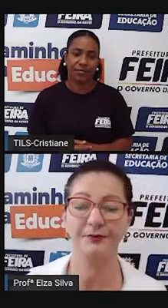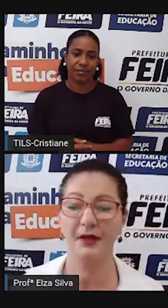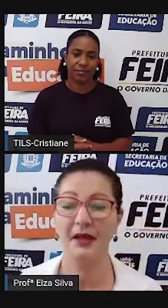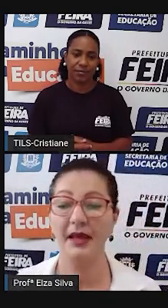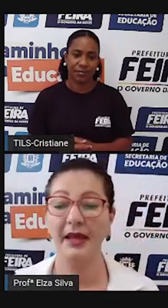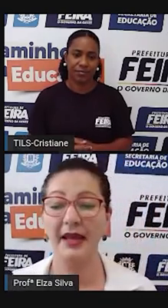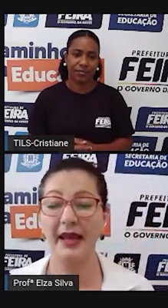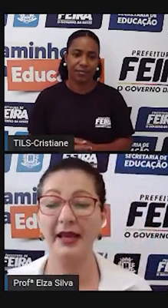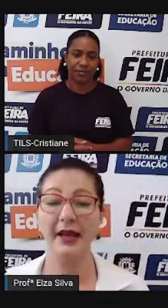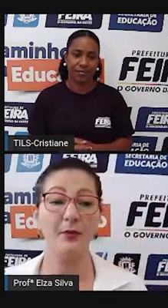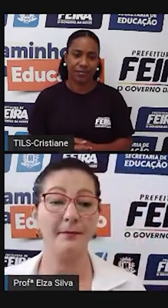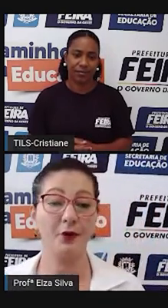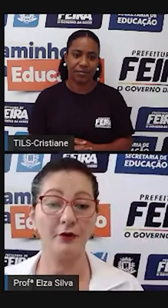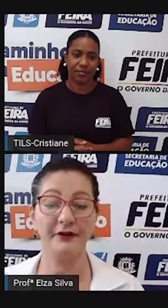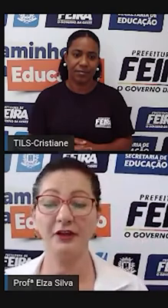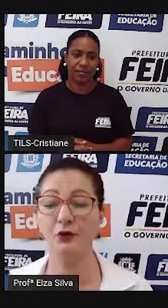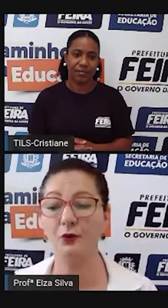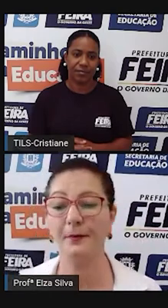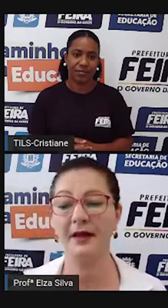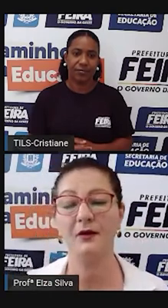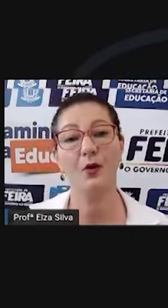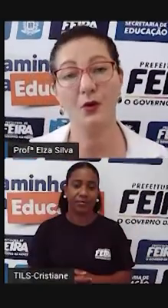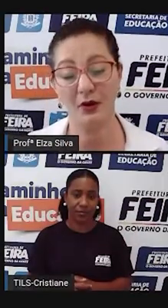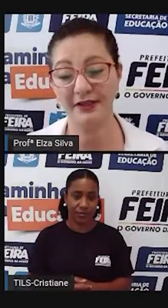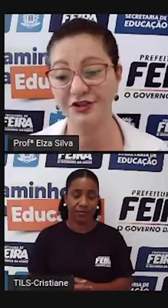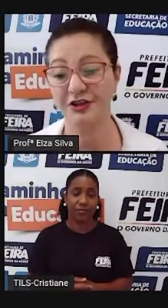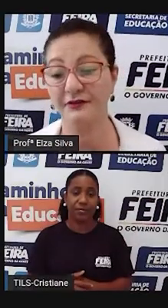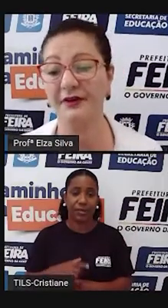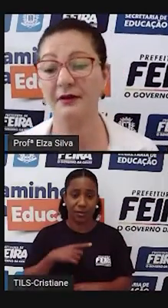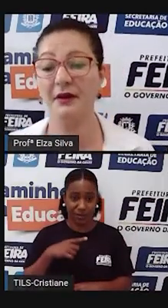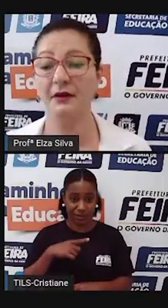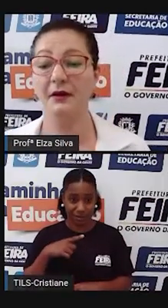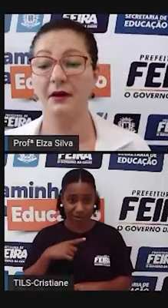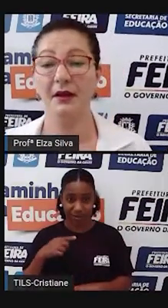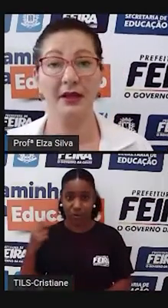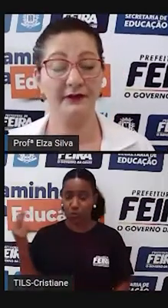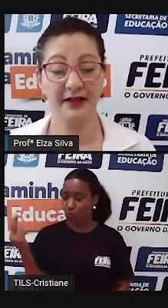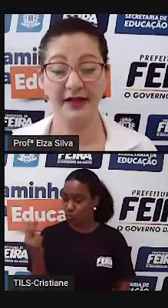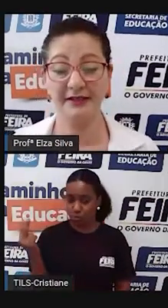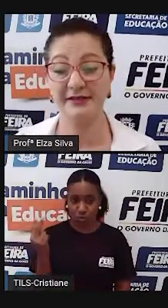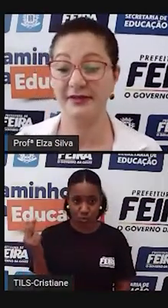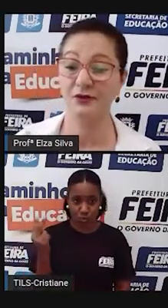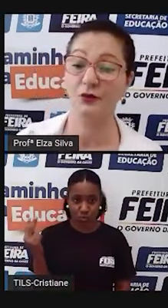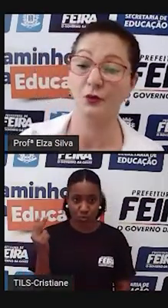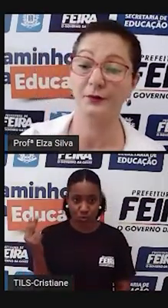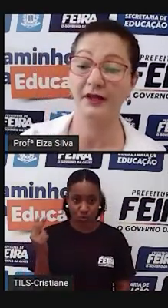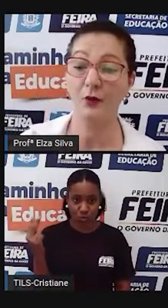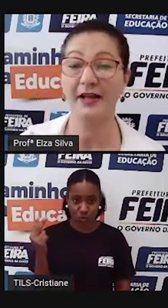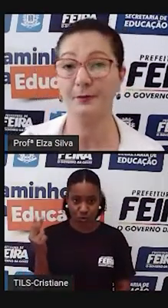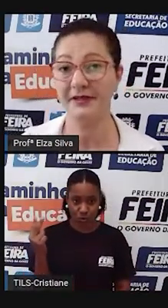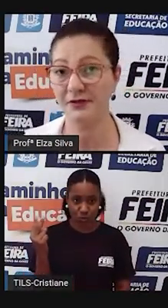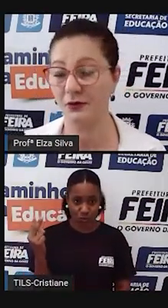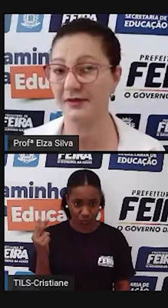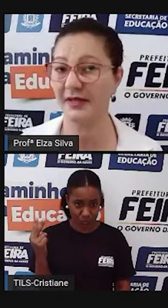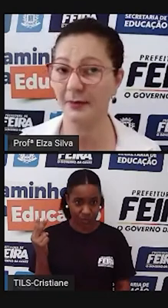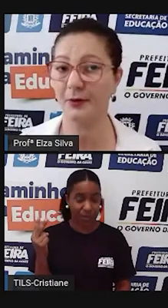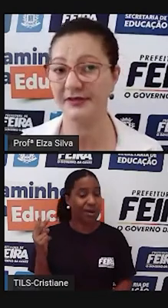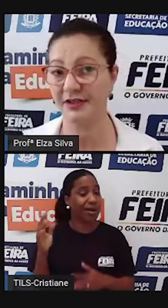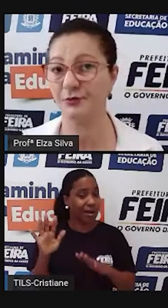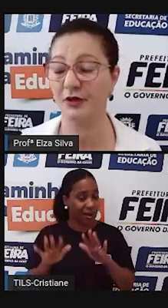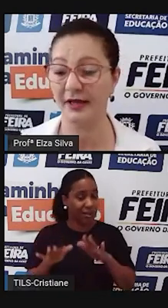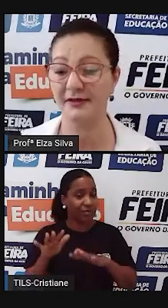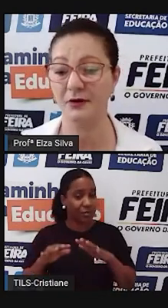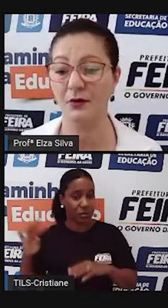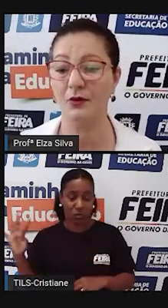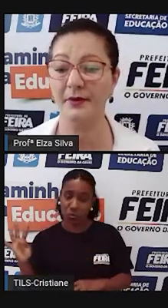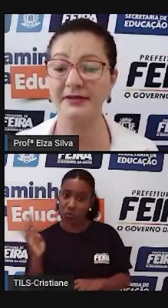B-O-B-S-L-E-I-G-H. E ele é uma prova em dupla ou coletiva. E, na verdade, às vezes o grupo tem 4 pessoas, né? Que pode